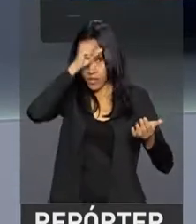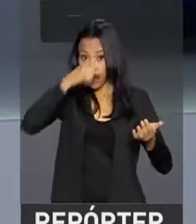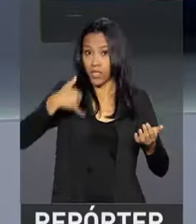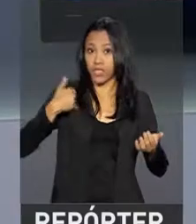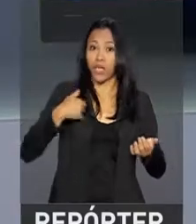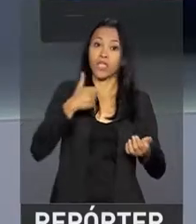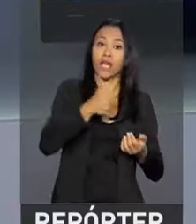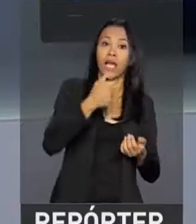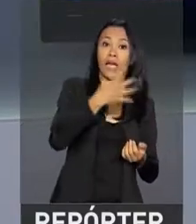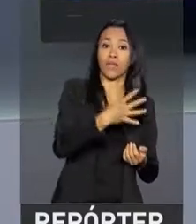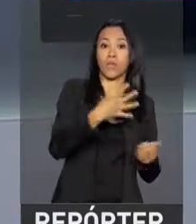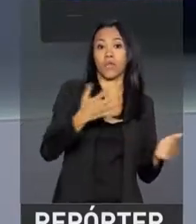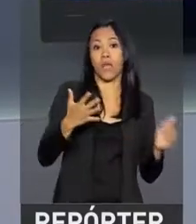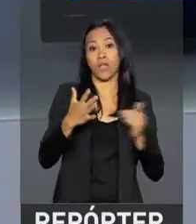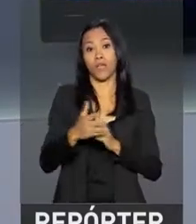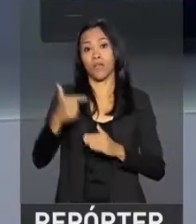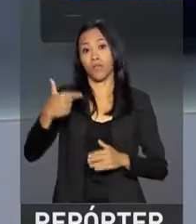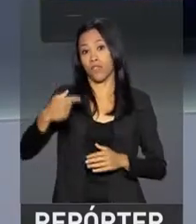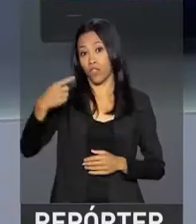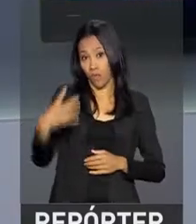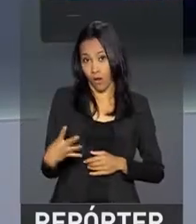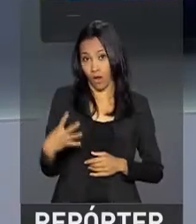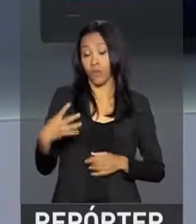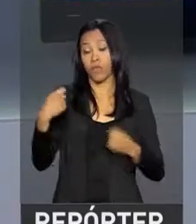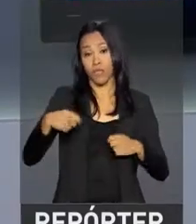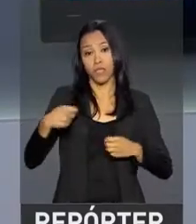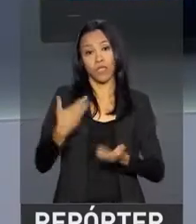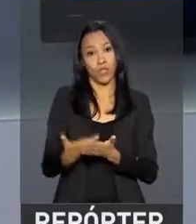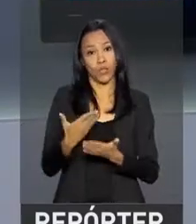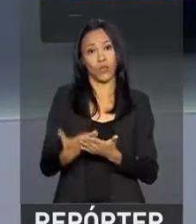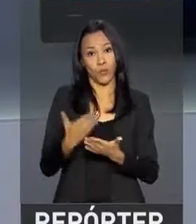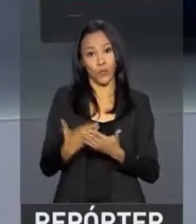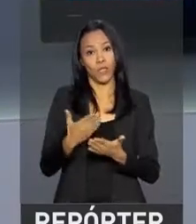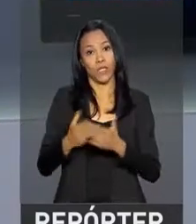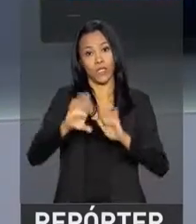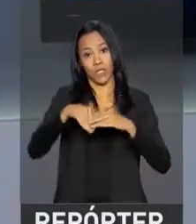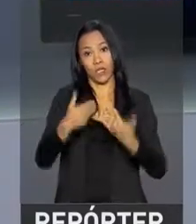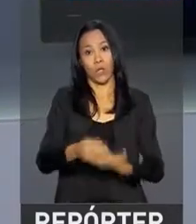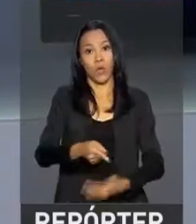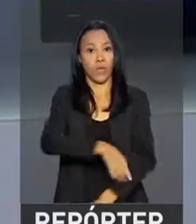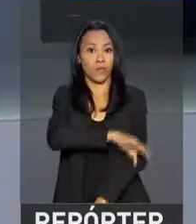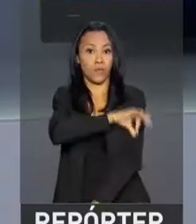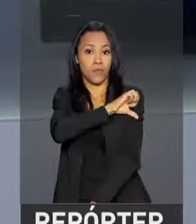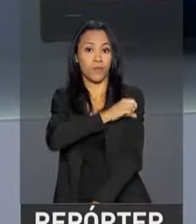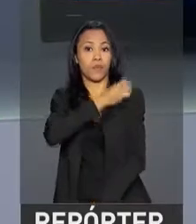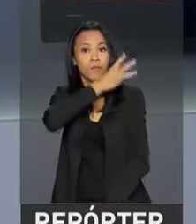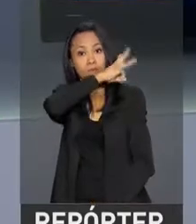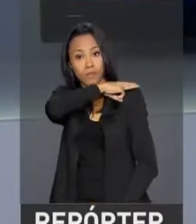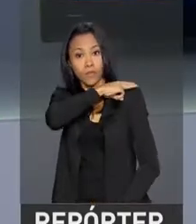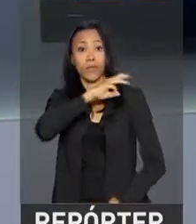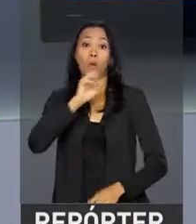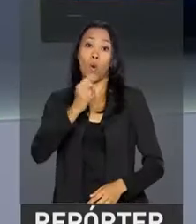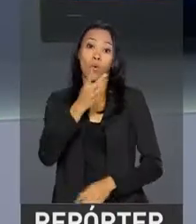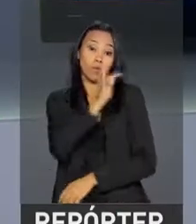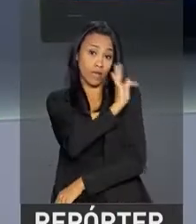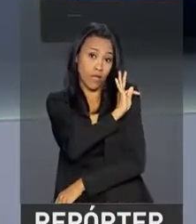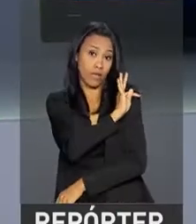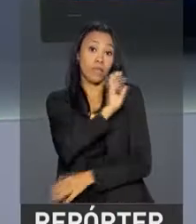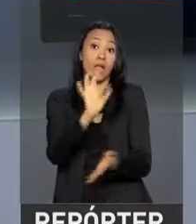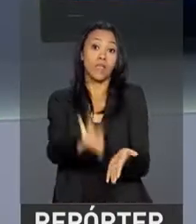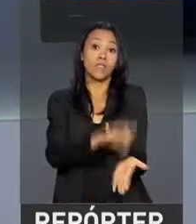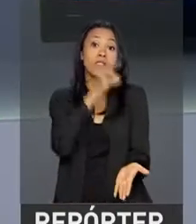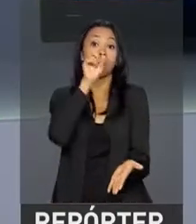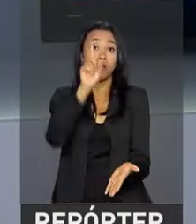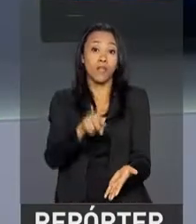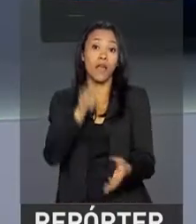estar obrigatoriamente matriculados no ensino fundamental médio ou técnico as inscrições são feitas nas empresas que